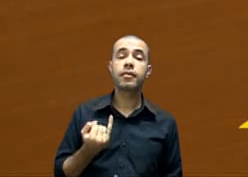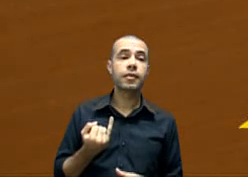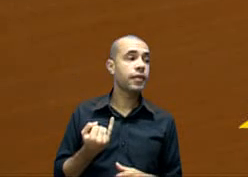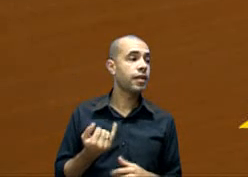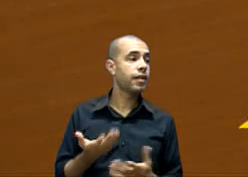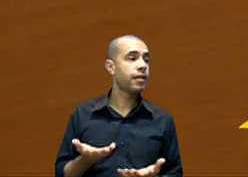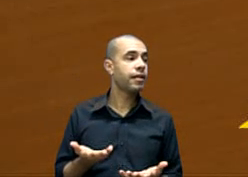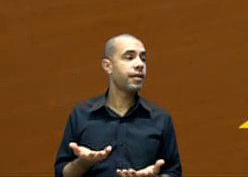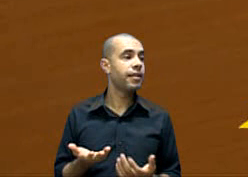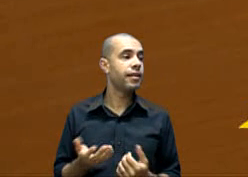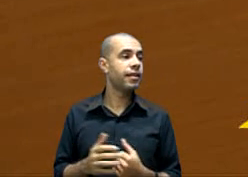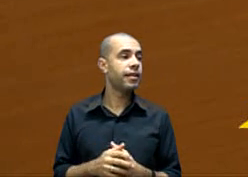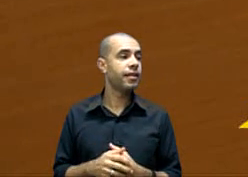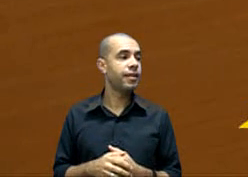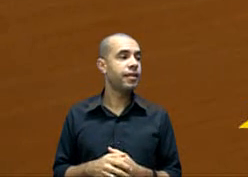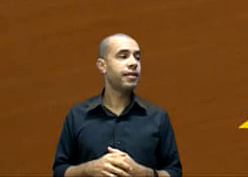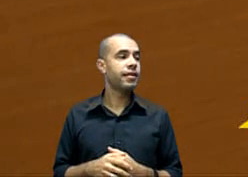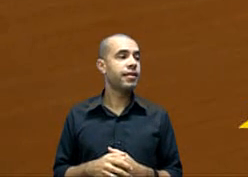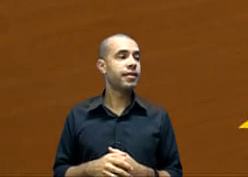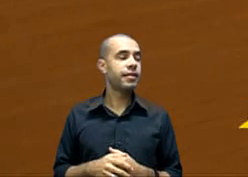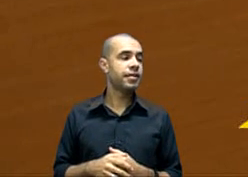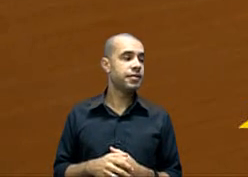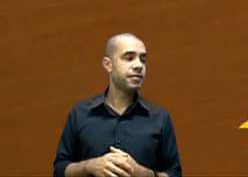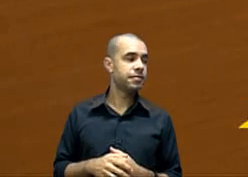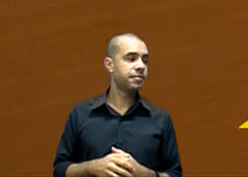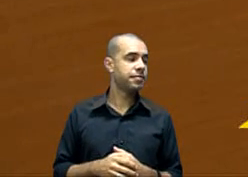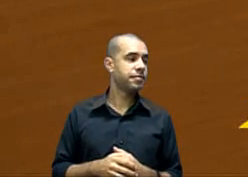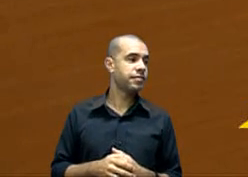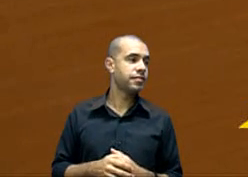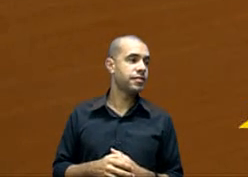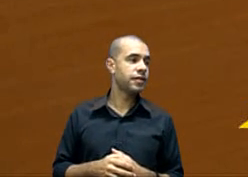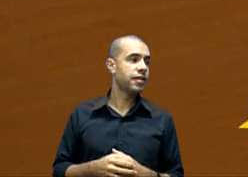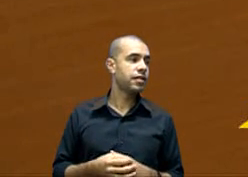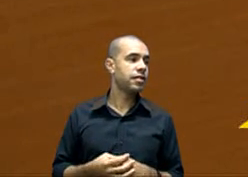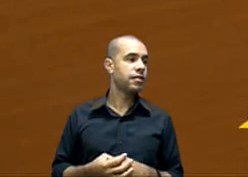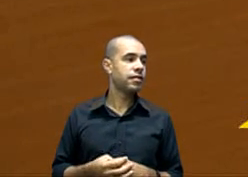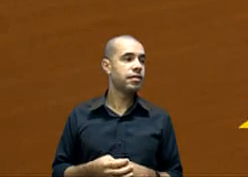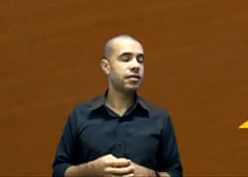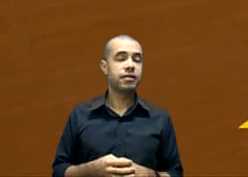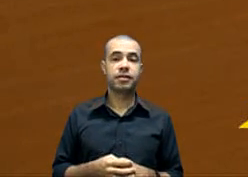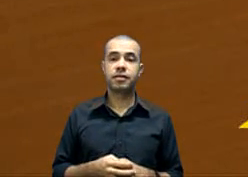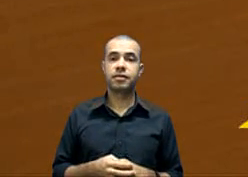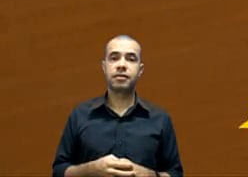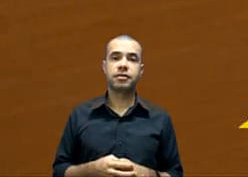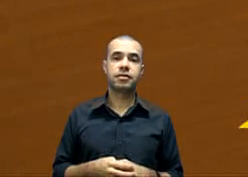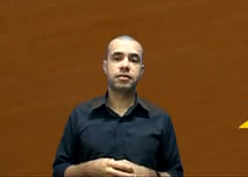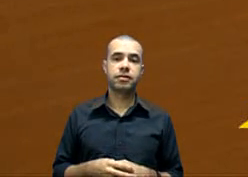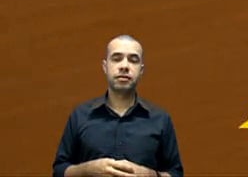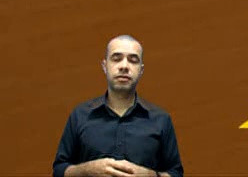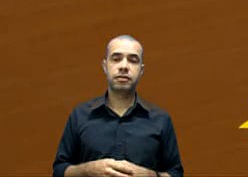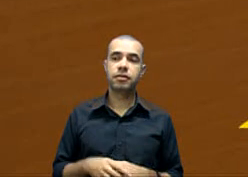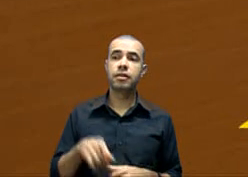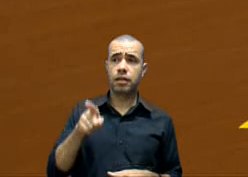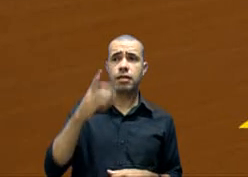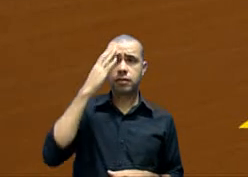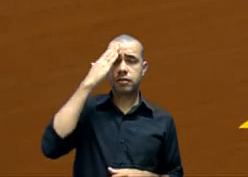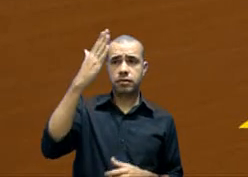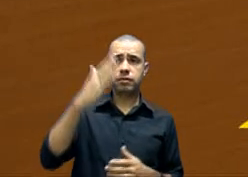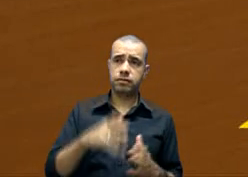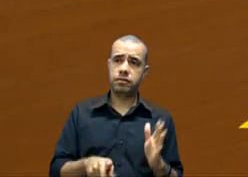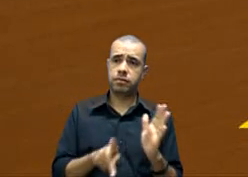Hoje eu estou aqui no Nenê Silvano. Microfone da vereadora Yara Bernardi. Obrigado, Nenê. Na época, vereador o senhor França. Me ajudou a aprovar esse